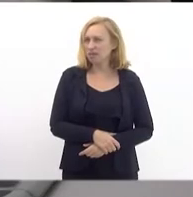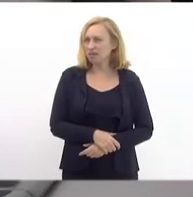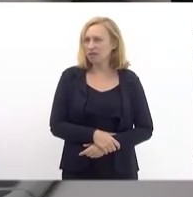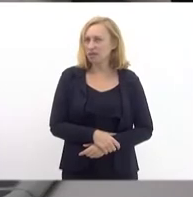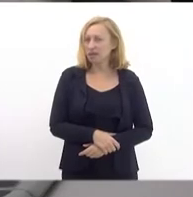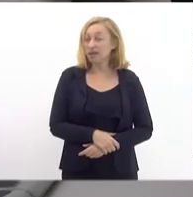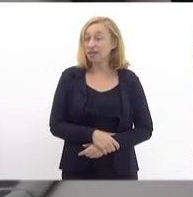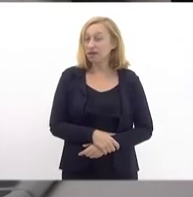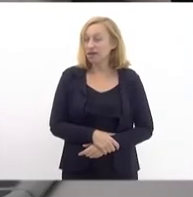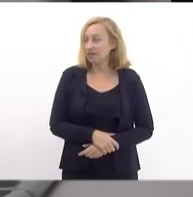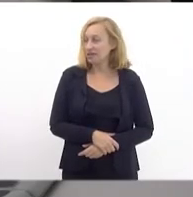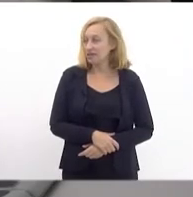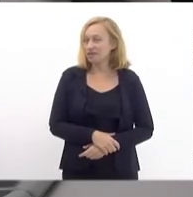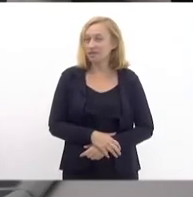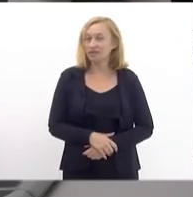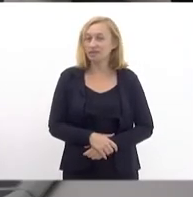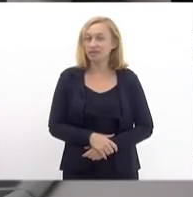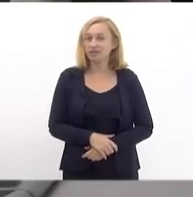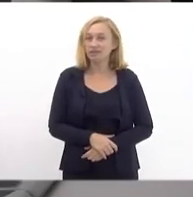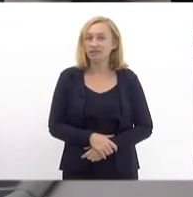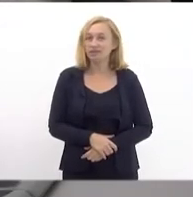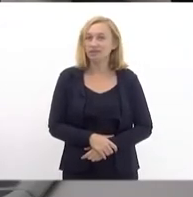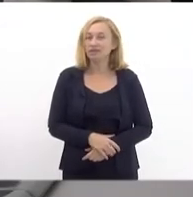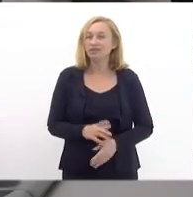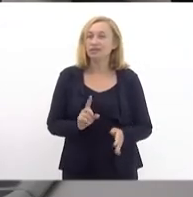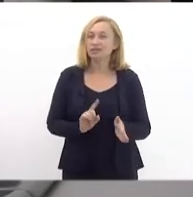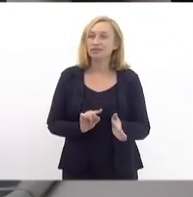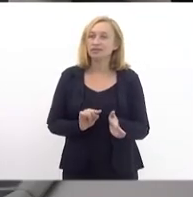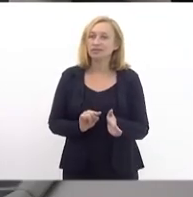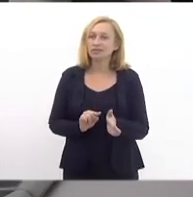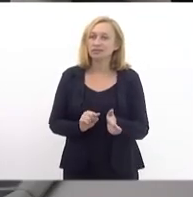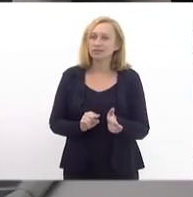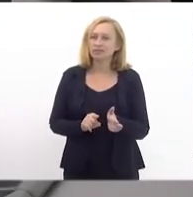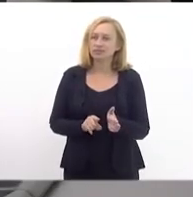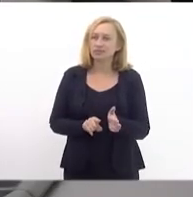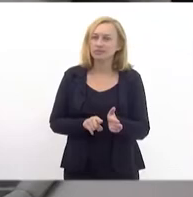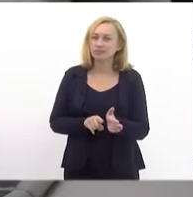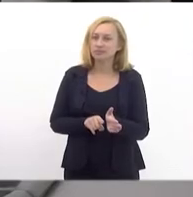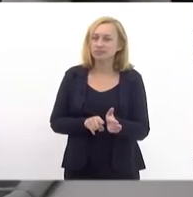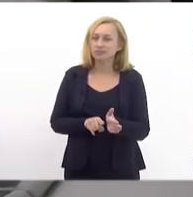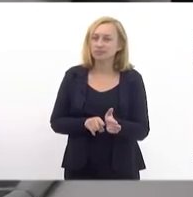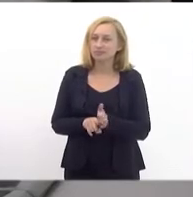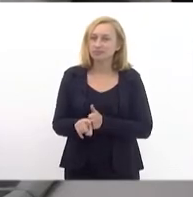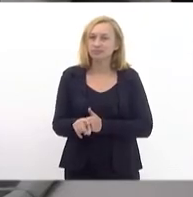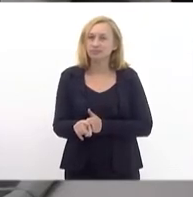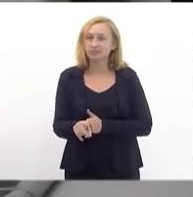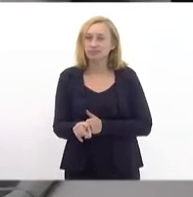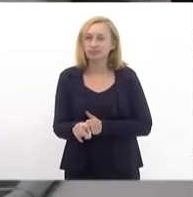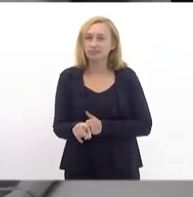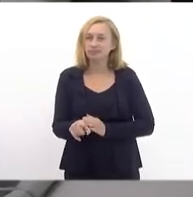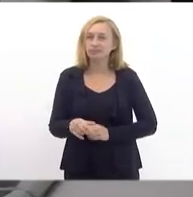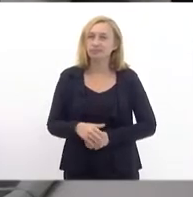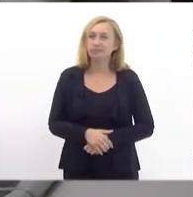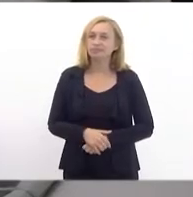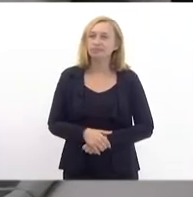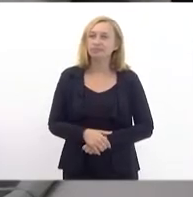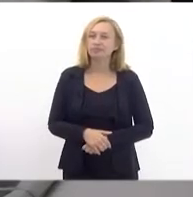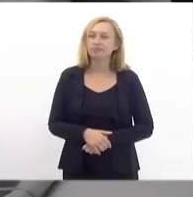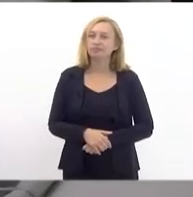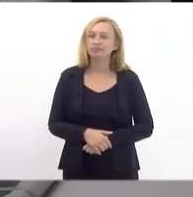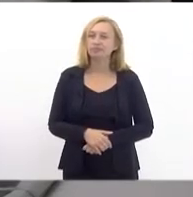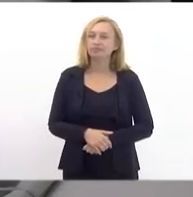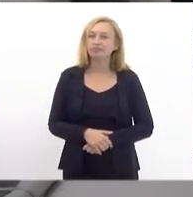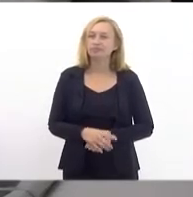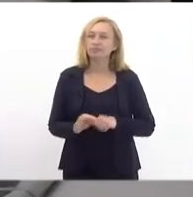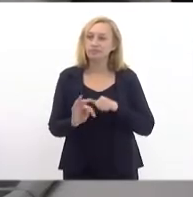agência, né, a pergunta indo para um elemento, né, que colabora nos órgãos técnicos da agência,